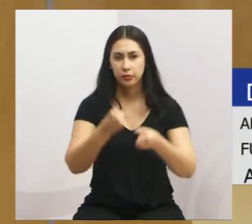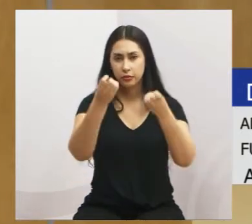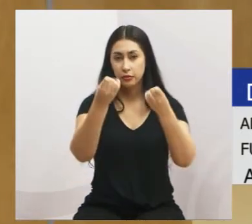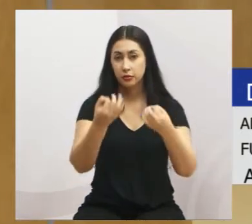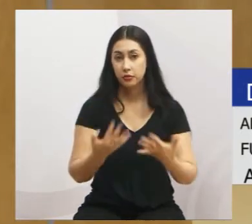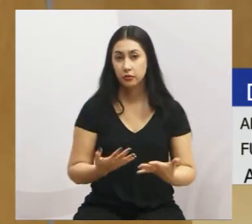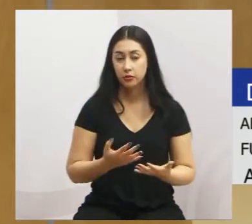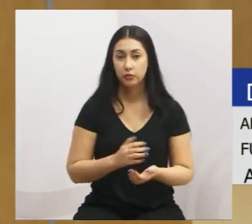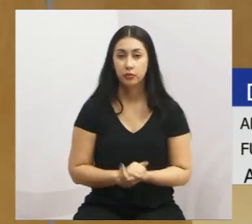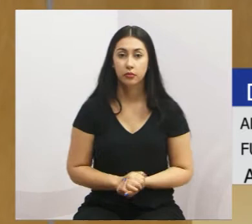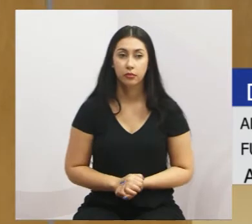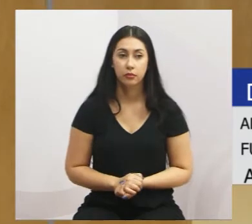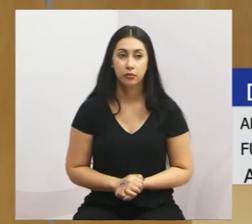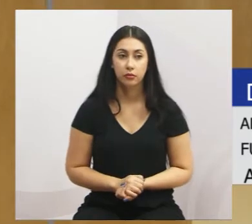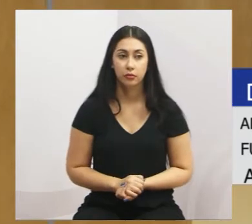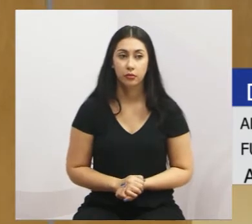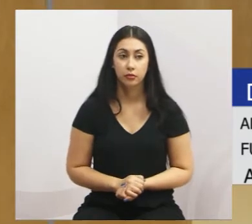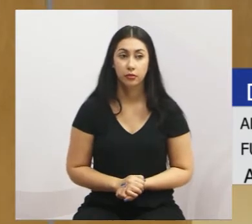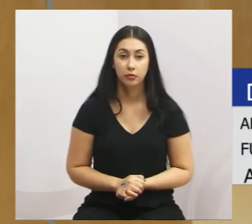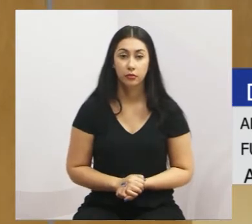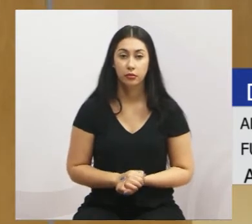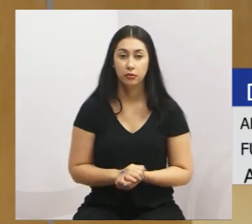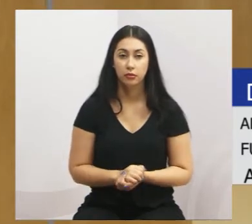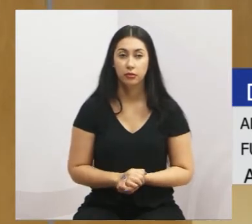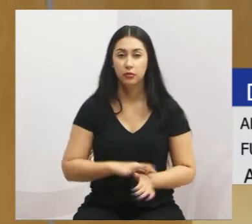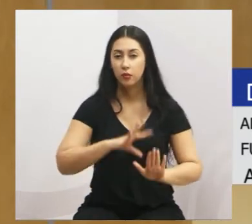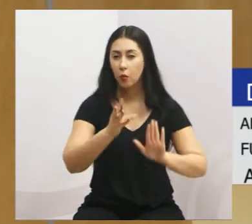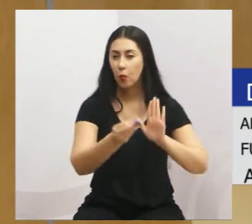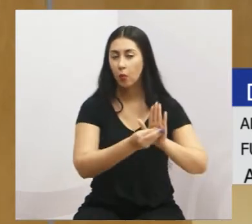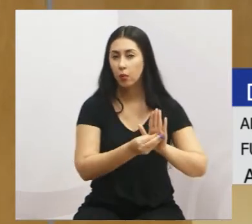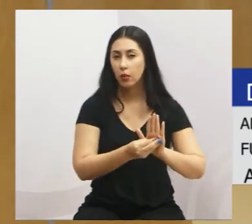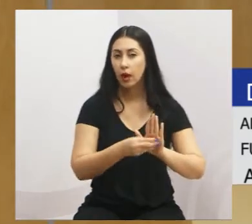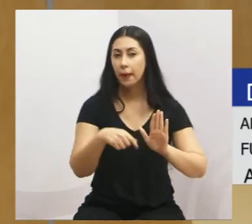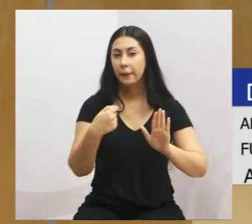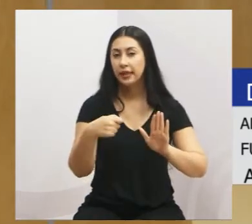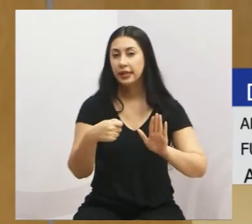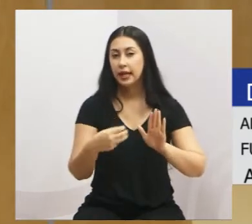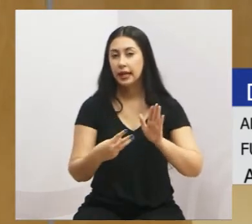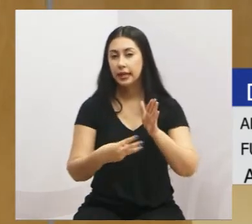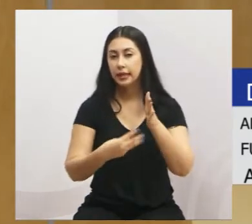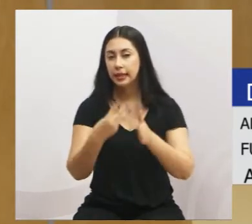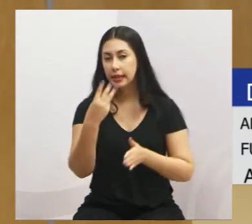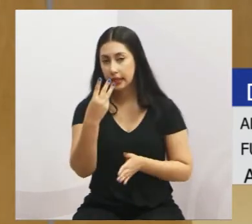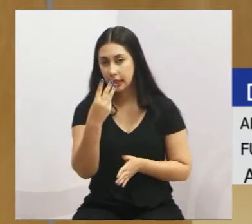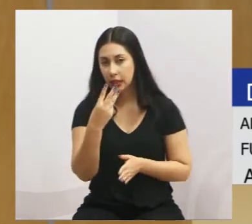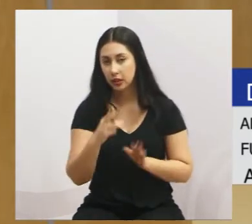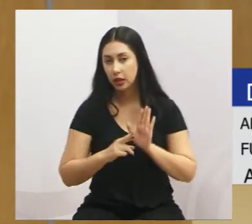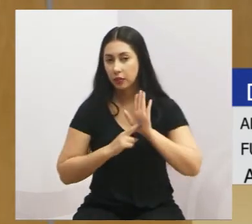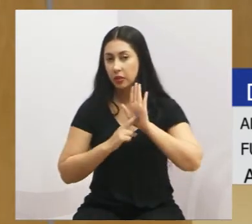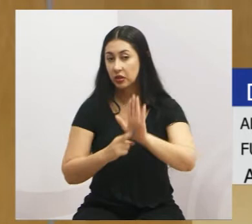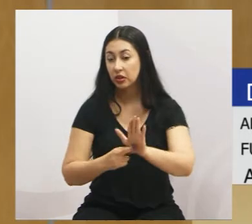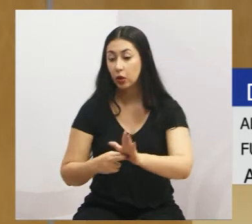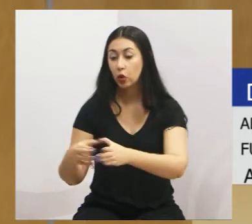sobre a inclusão de 3 representantes de entidades comunitárias e